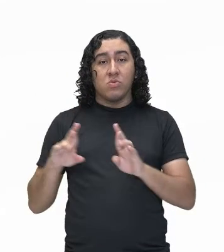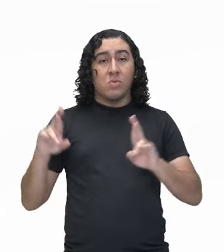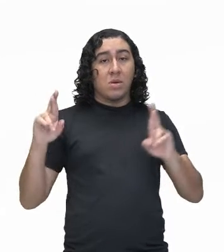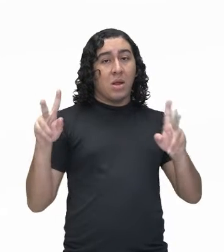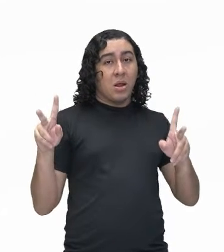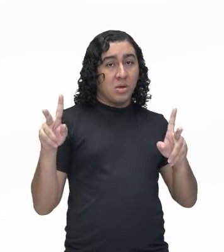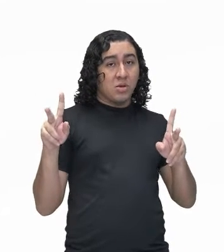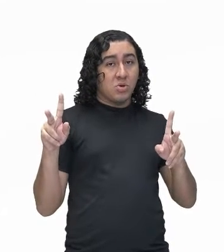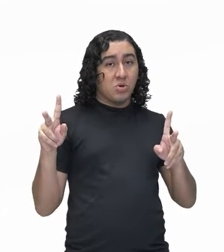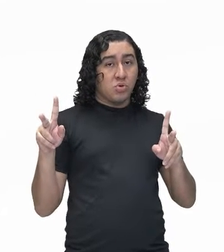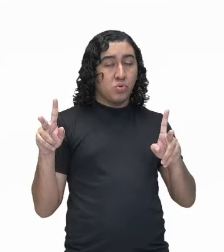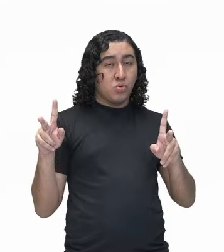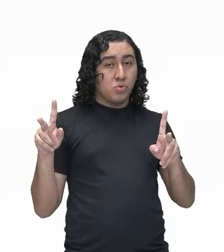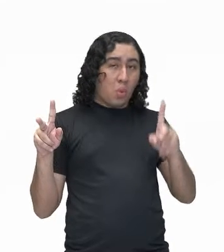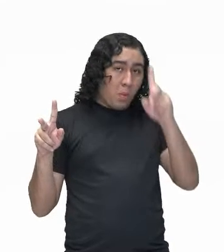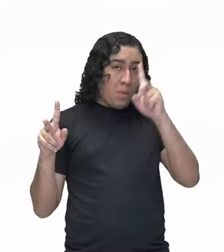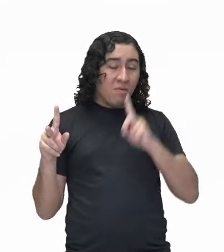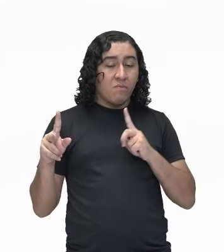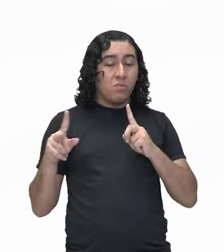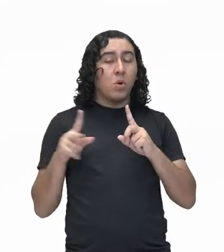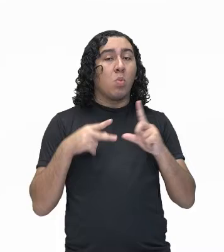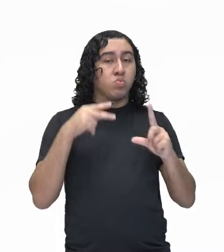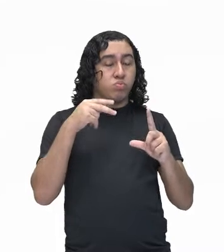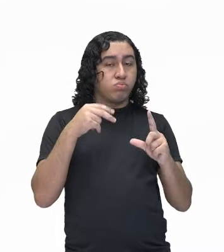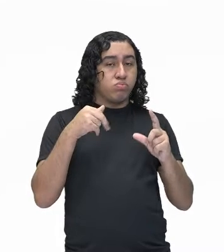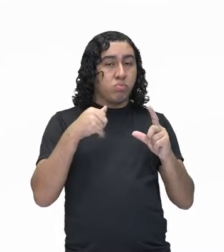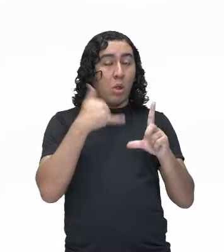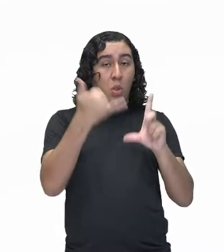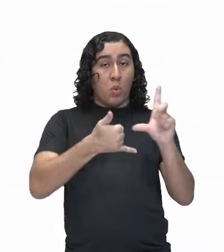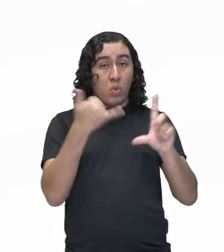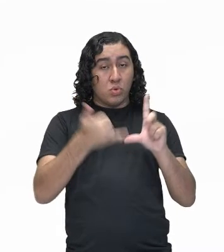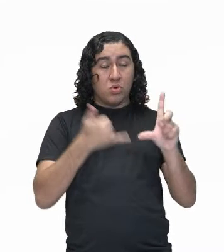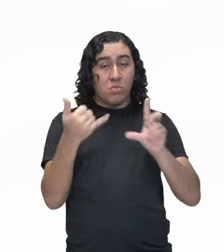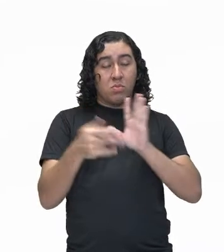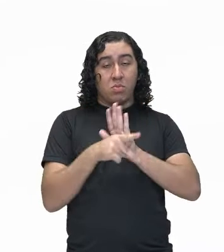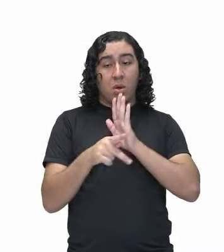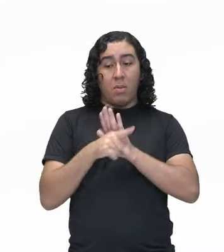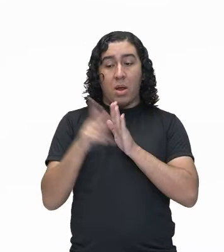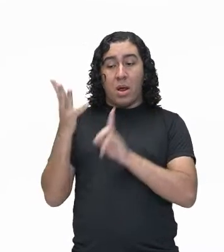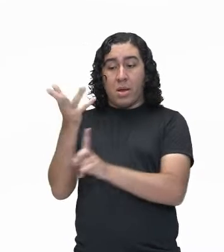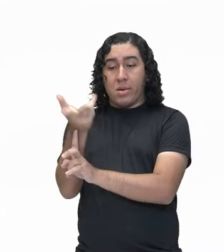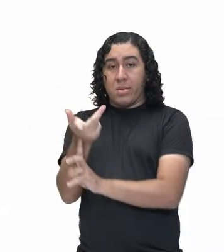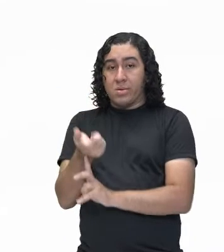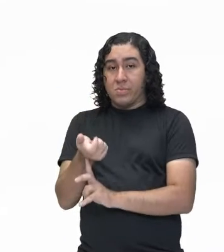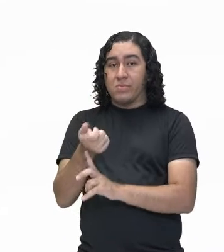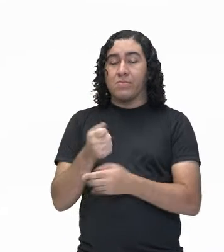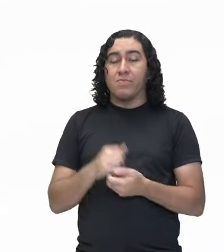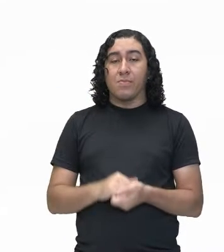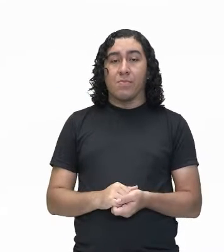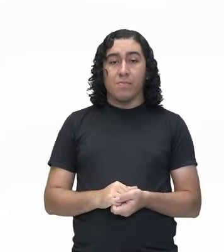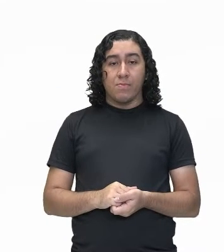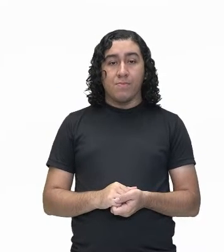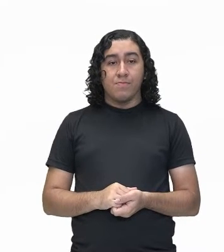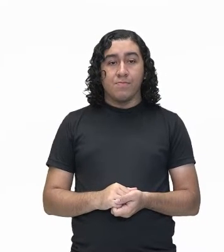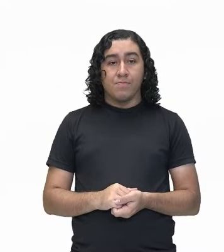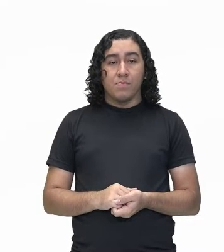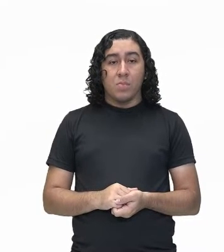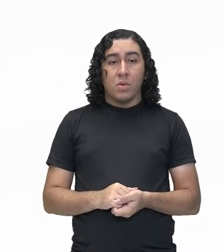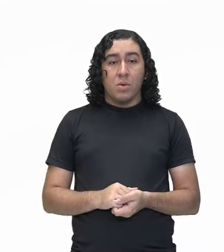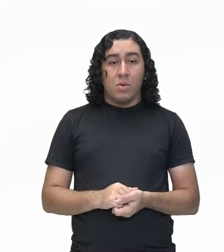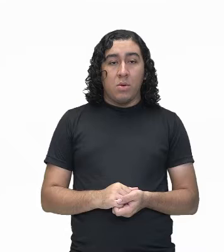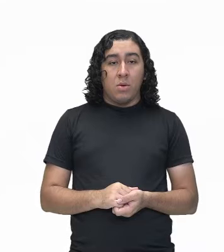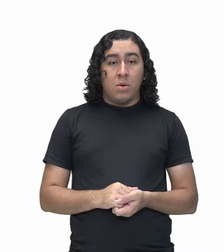do perfil lúdico e teoria da arte. Então, A arte,